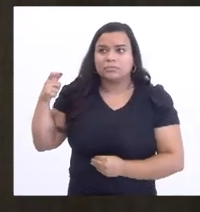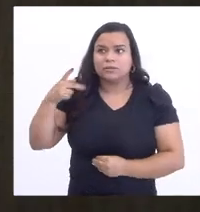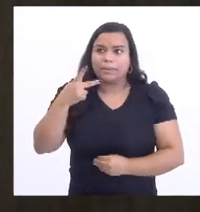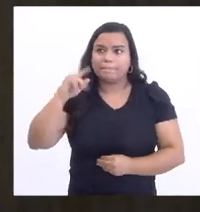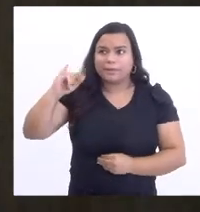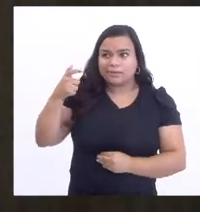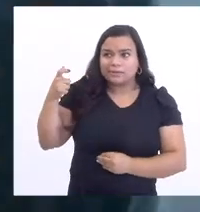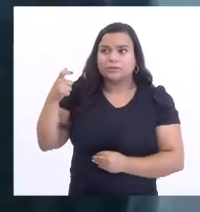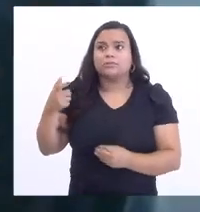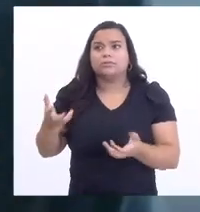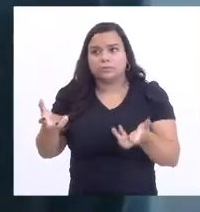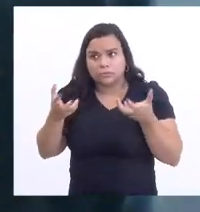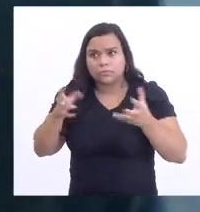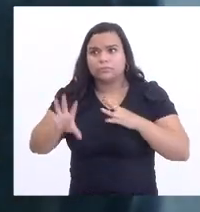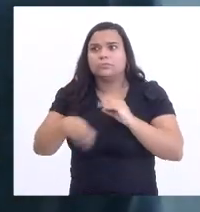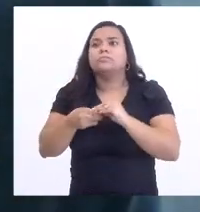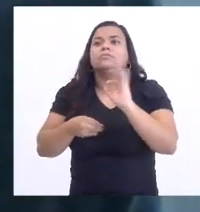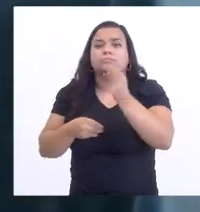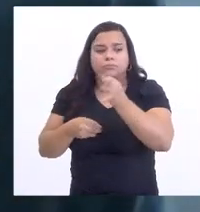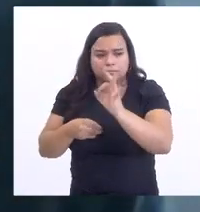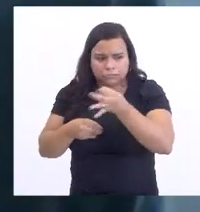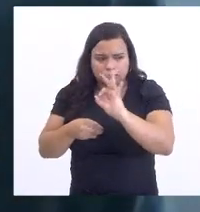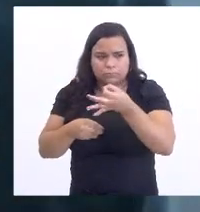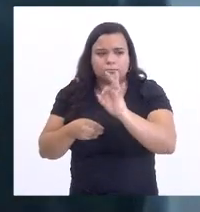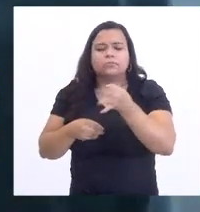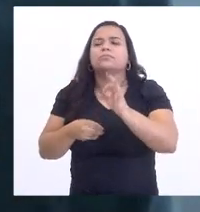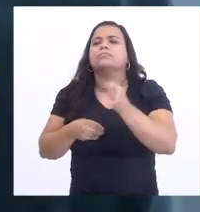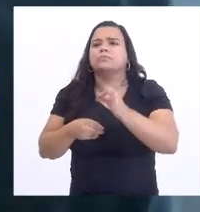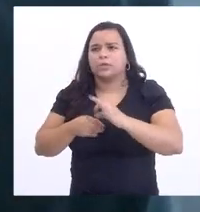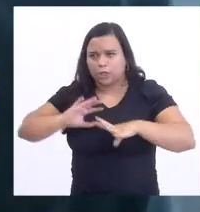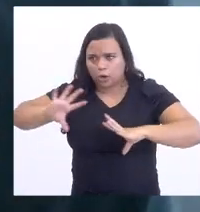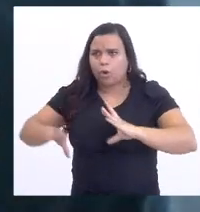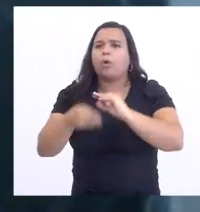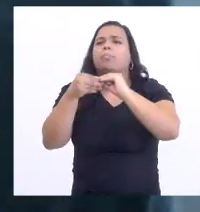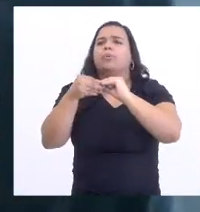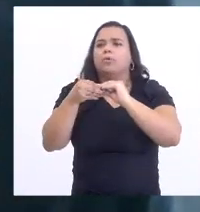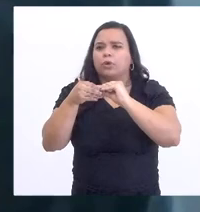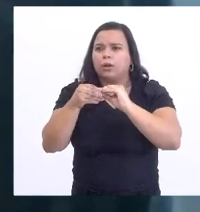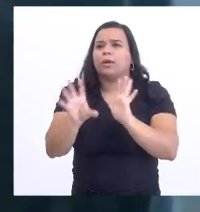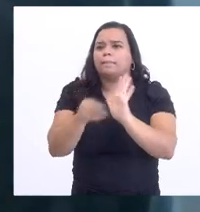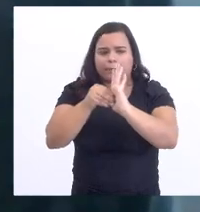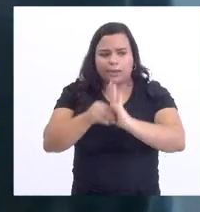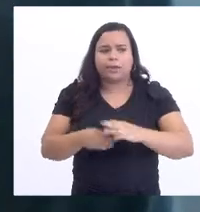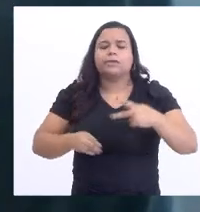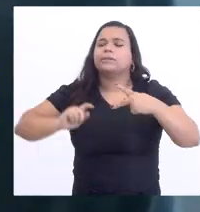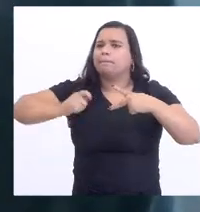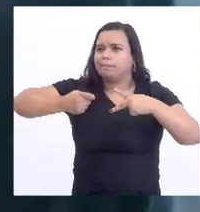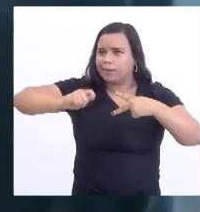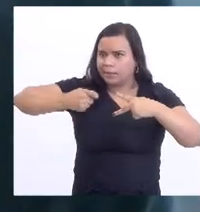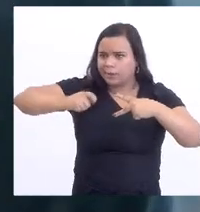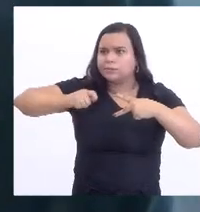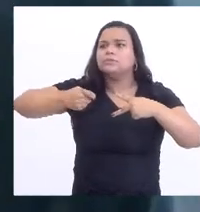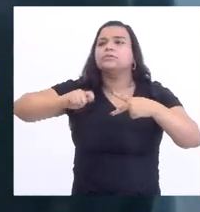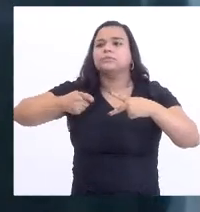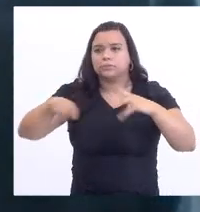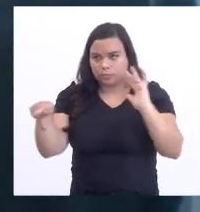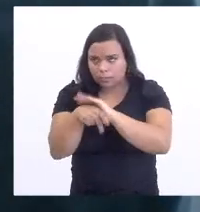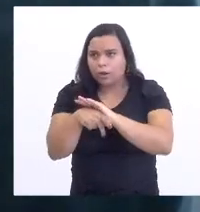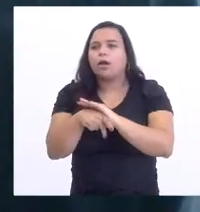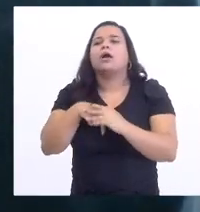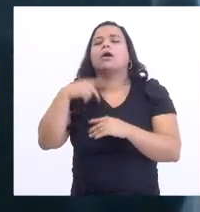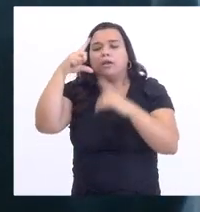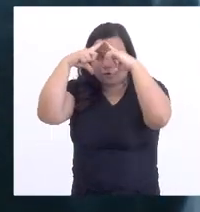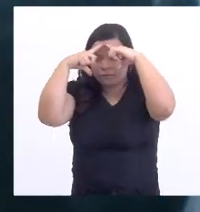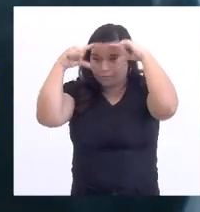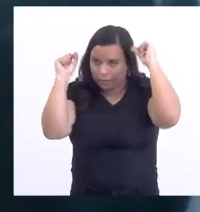perfeito, incorporamos. Incorporamos no parecer a emenda do PIX da enfermeira Rejane. Então,